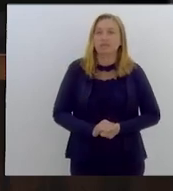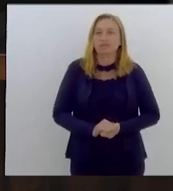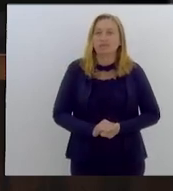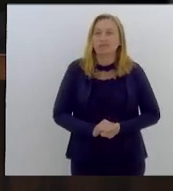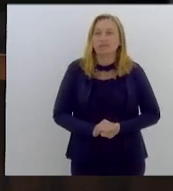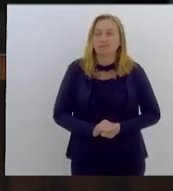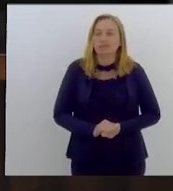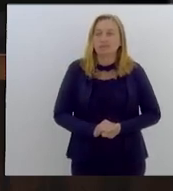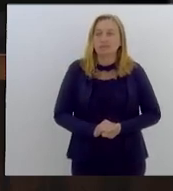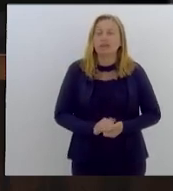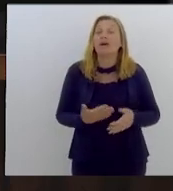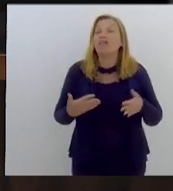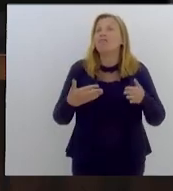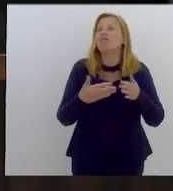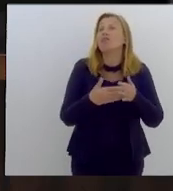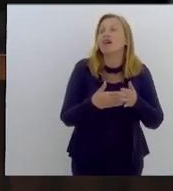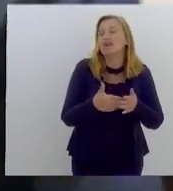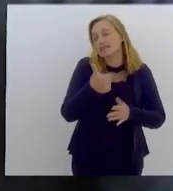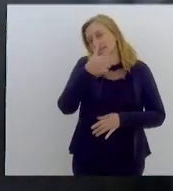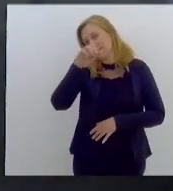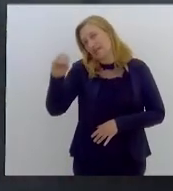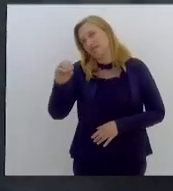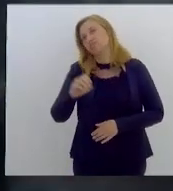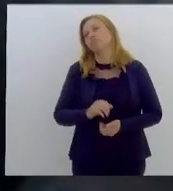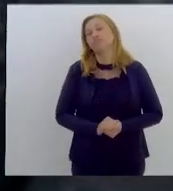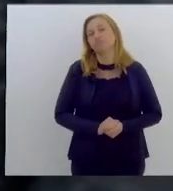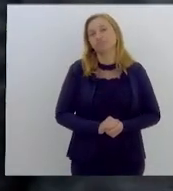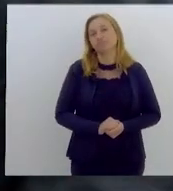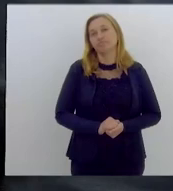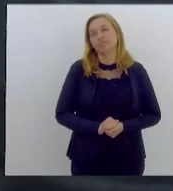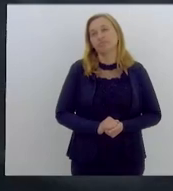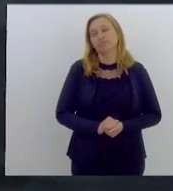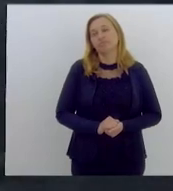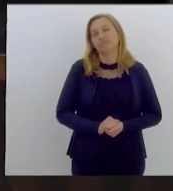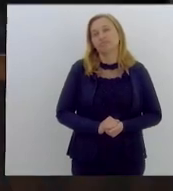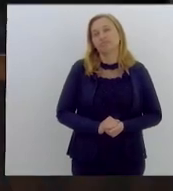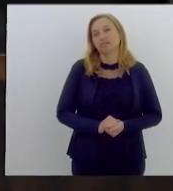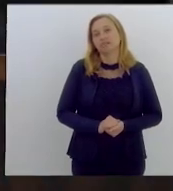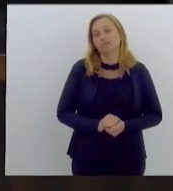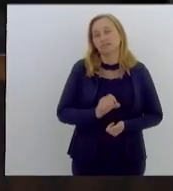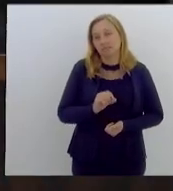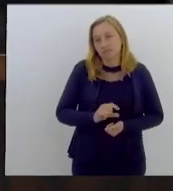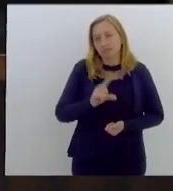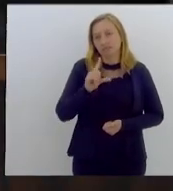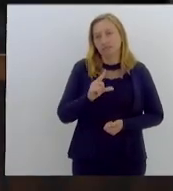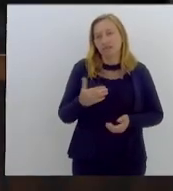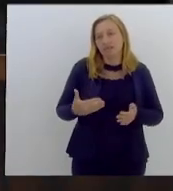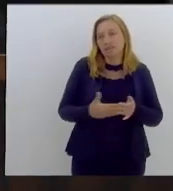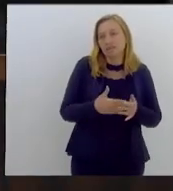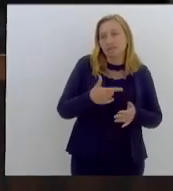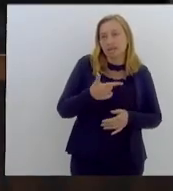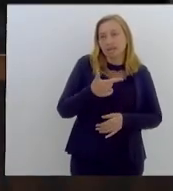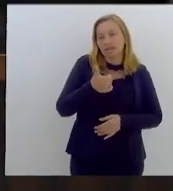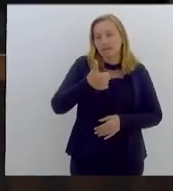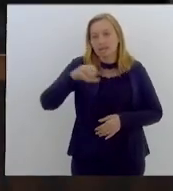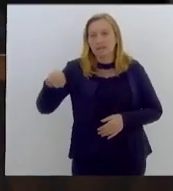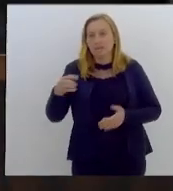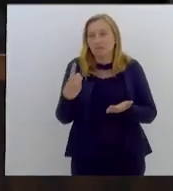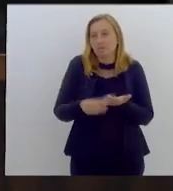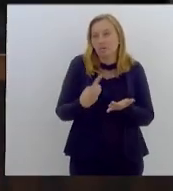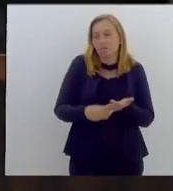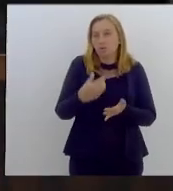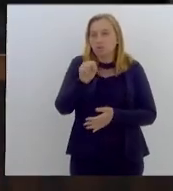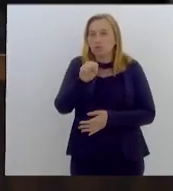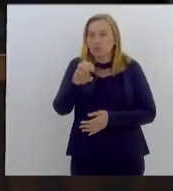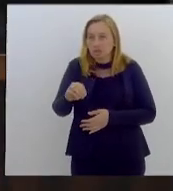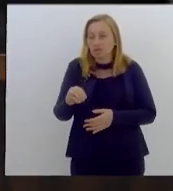até? Até 100. Até 100 mil. O que acontece mil... é que vai aumentar... Pode... Se é até 100 e o acordo era de 80, mas